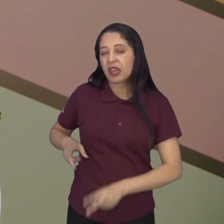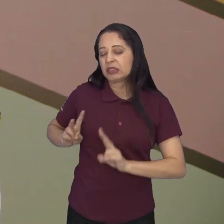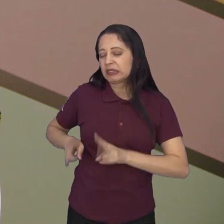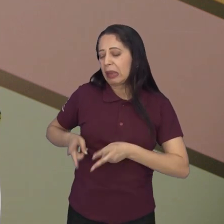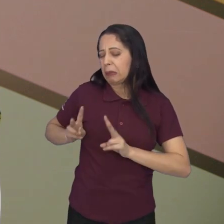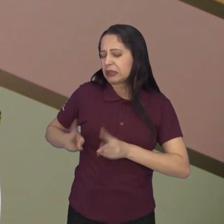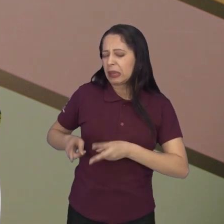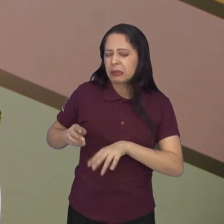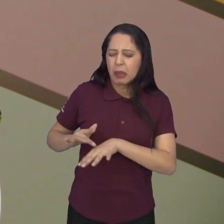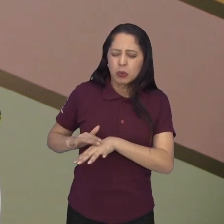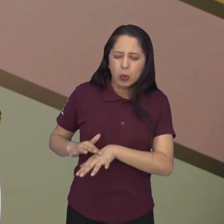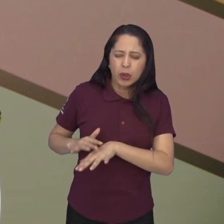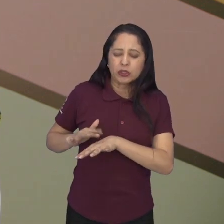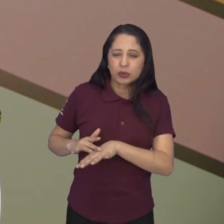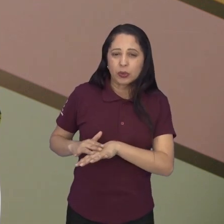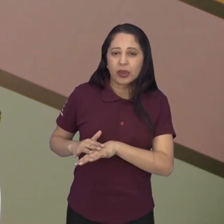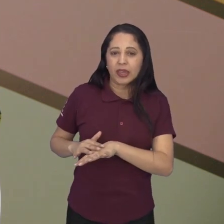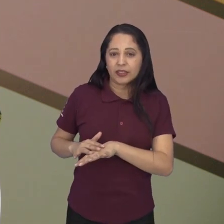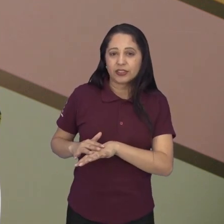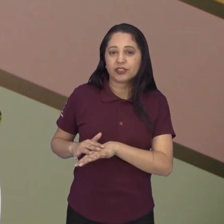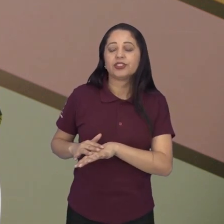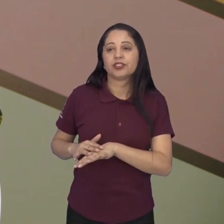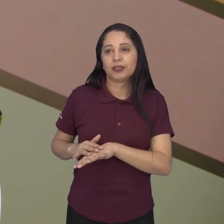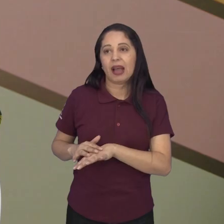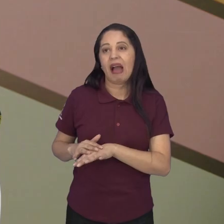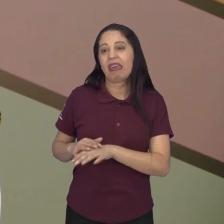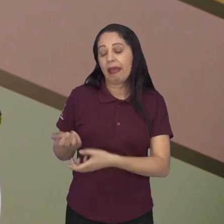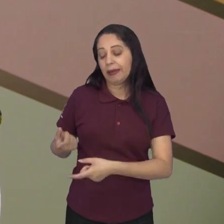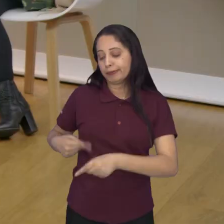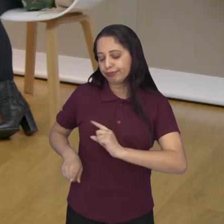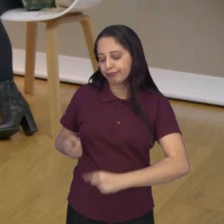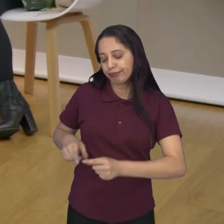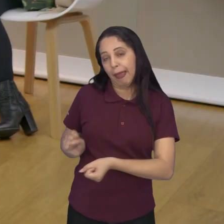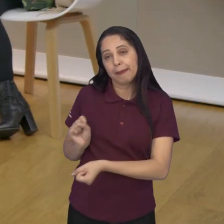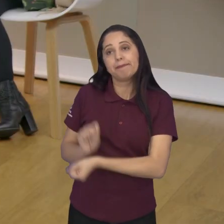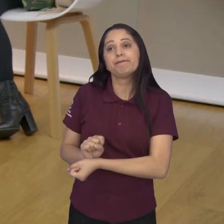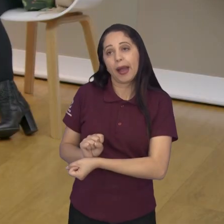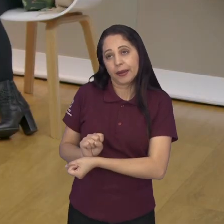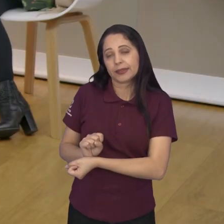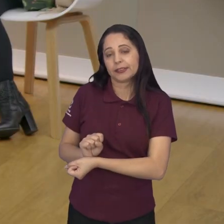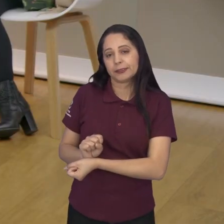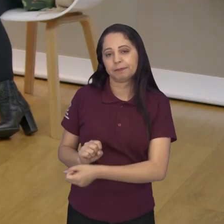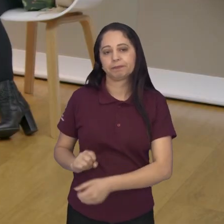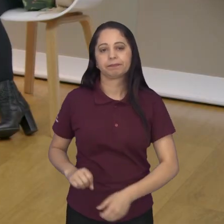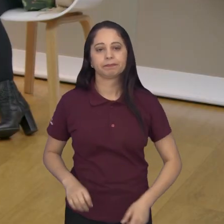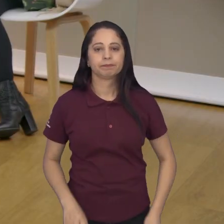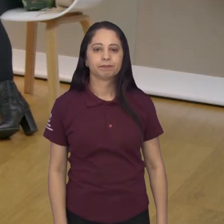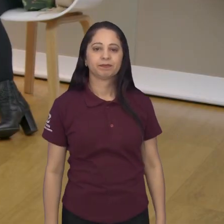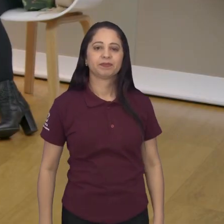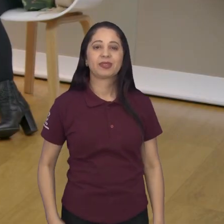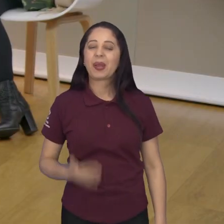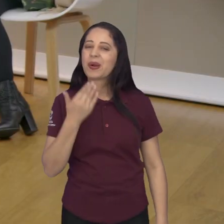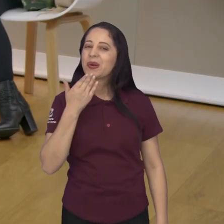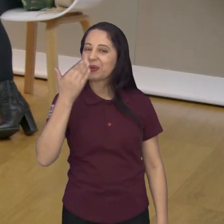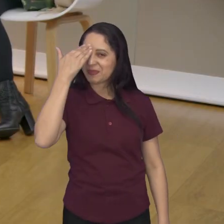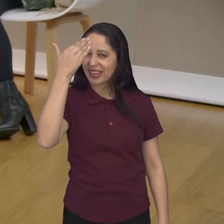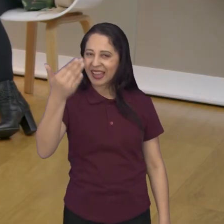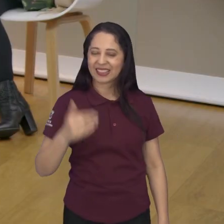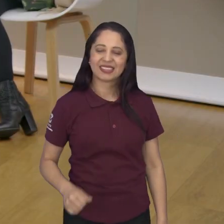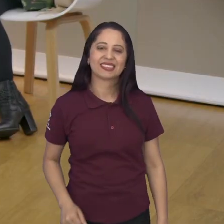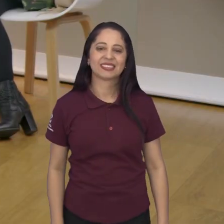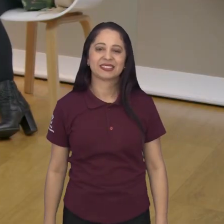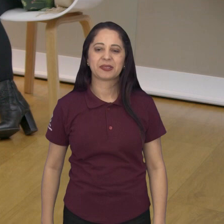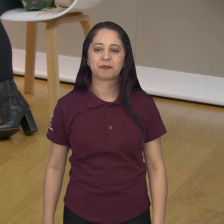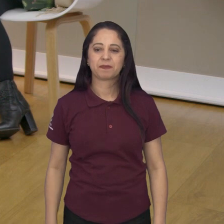fígado durante muitos anos, 10, 15, 20 anos, eu vou perdendo a função dele. Então, não é bem regenerar, né? Ele cicatriza. Ótimo. Muito